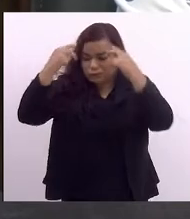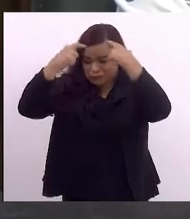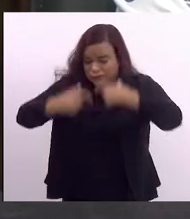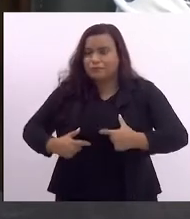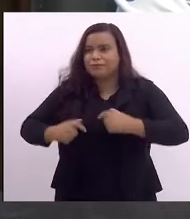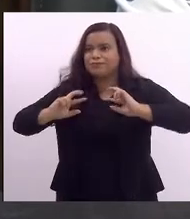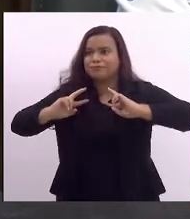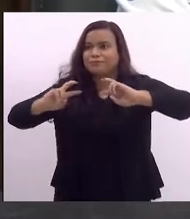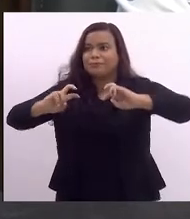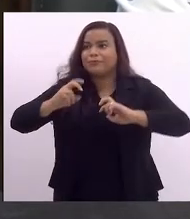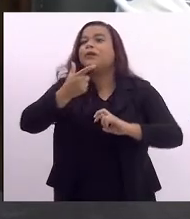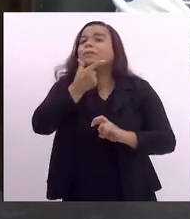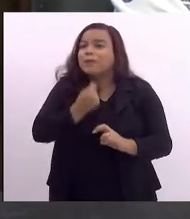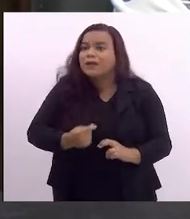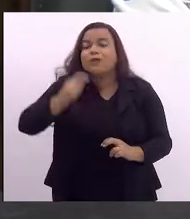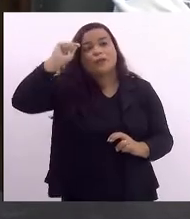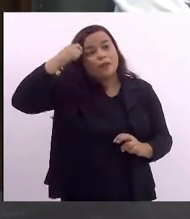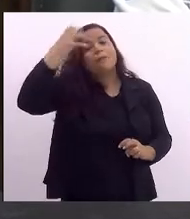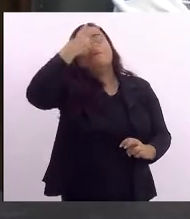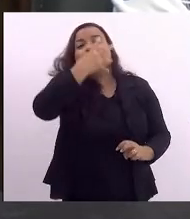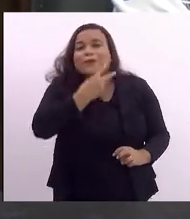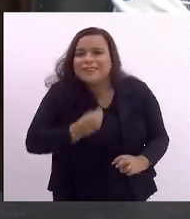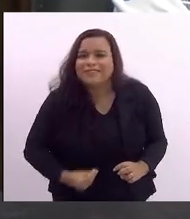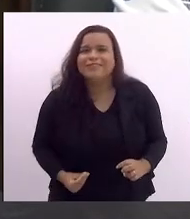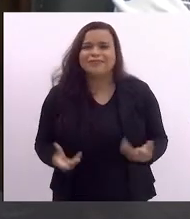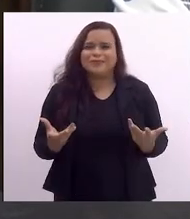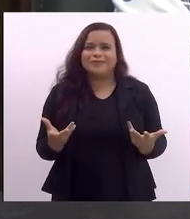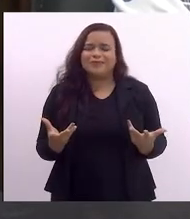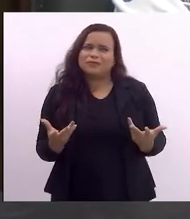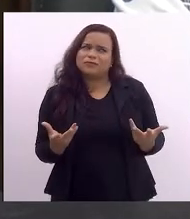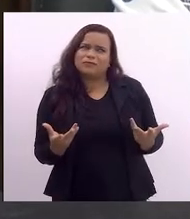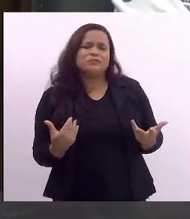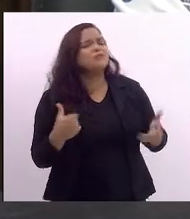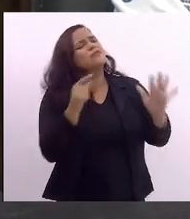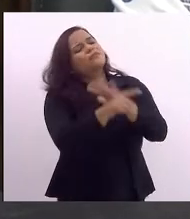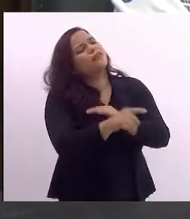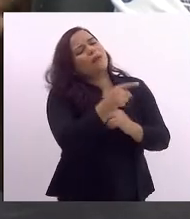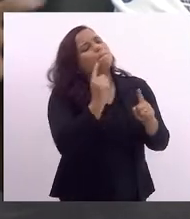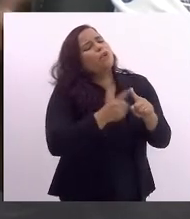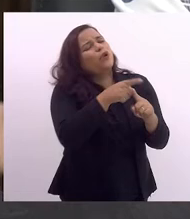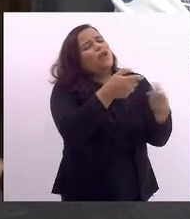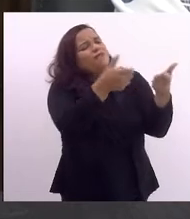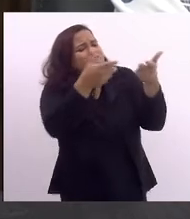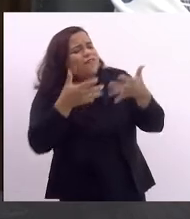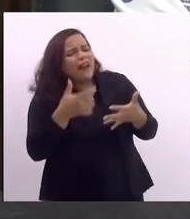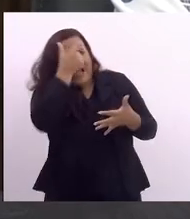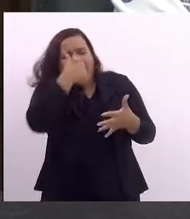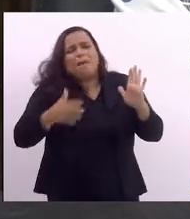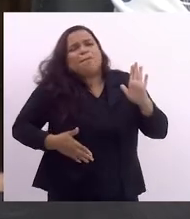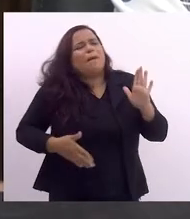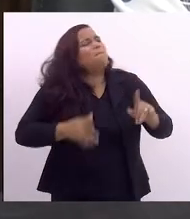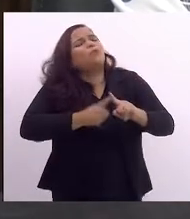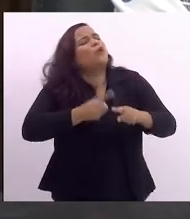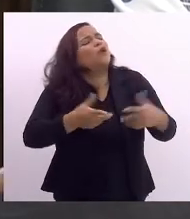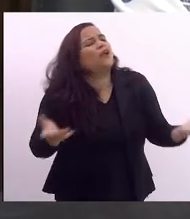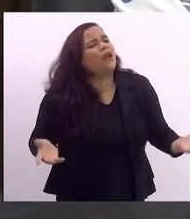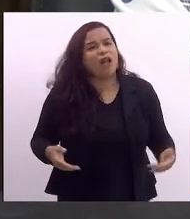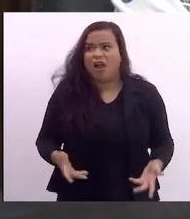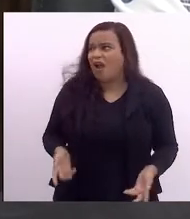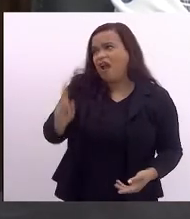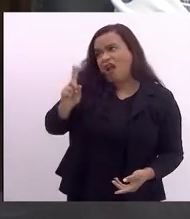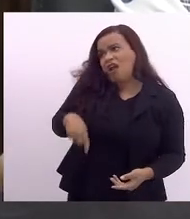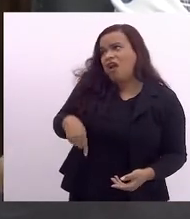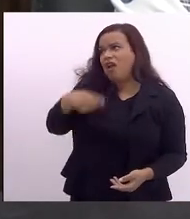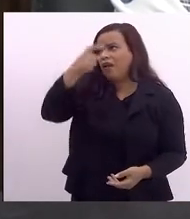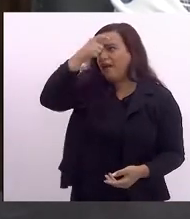negro bonito, vivo. E eu fui entender, mas por que você está falando isso? Como é que é essa cara? Ah, é a cara de quem tem a minha